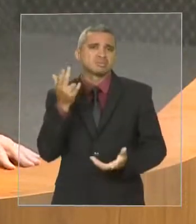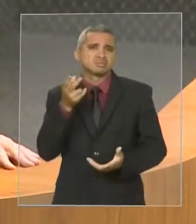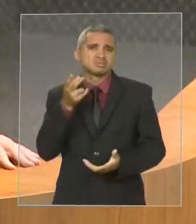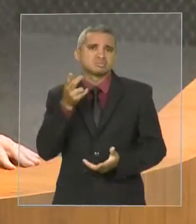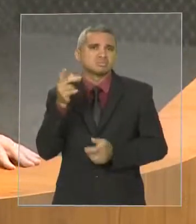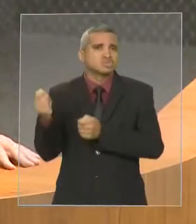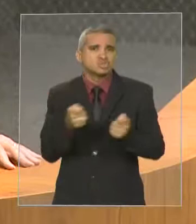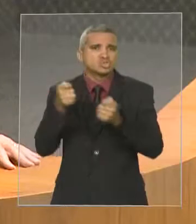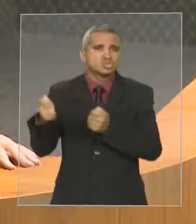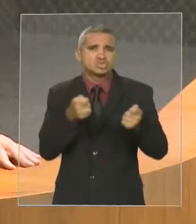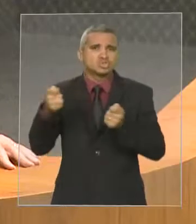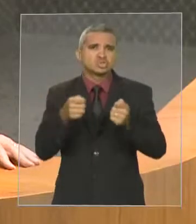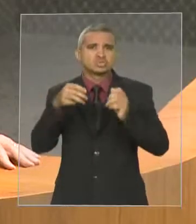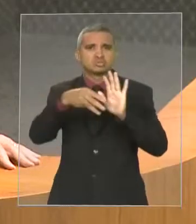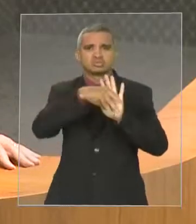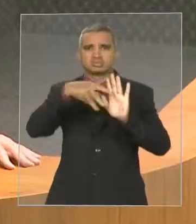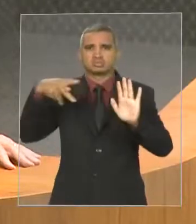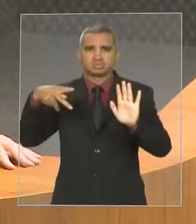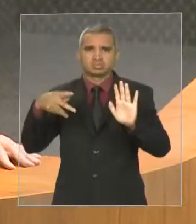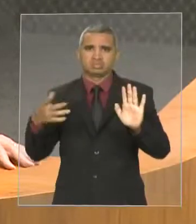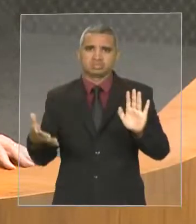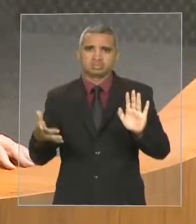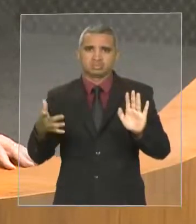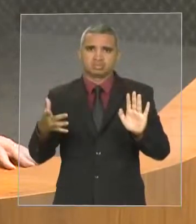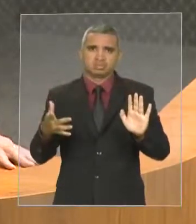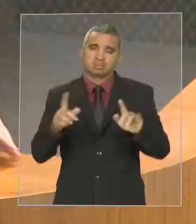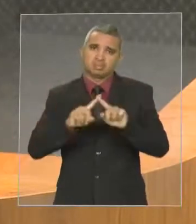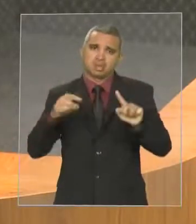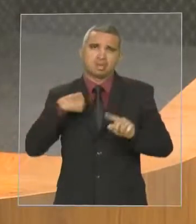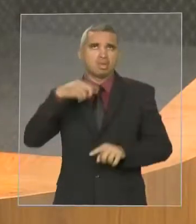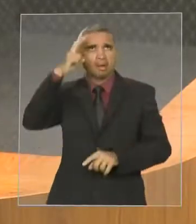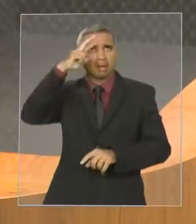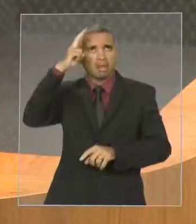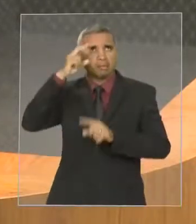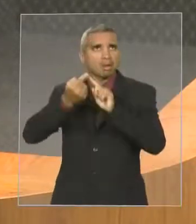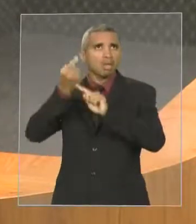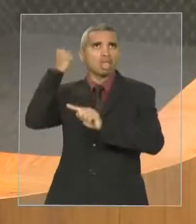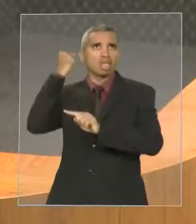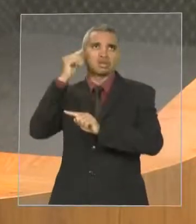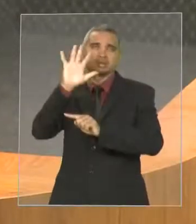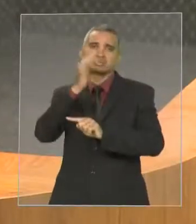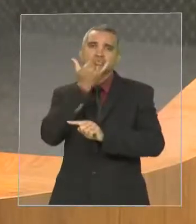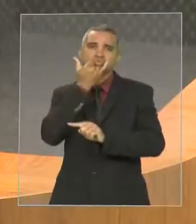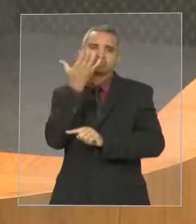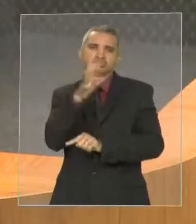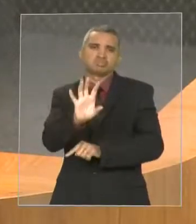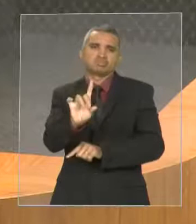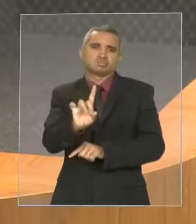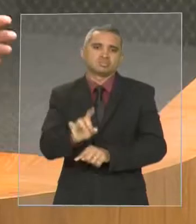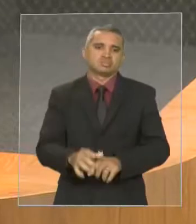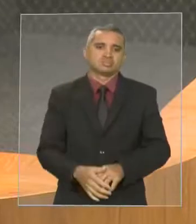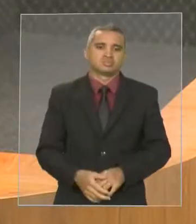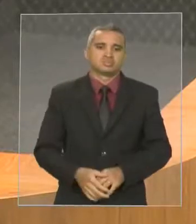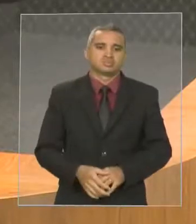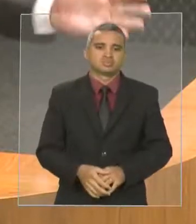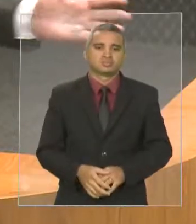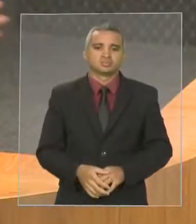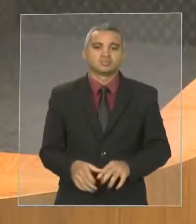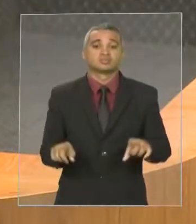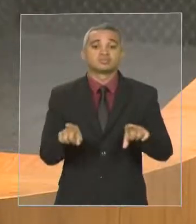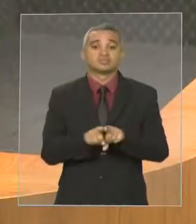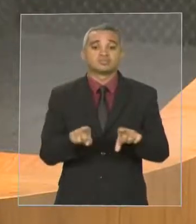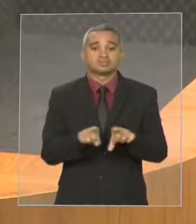decreto-lei de época que a gente não quer rememorar. E, a respeito da refinaria, o que é que o governo